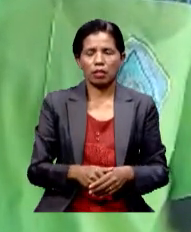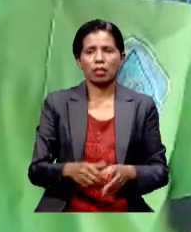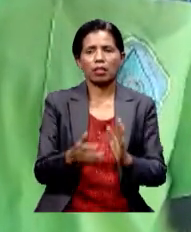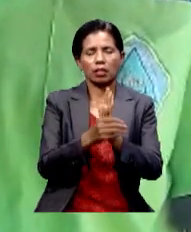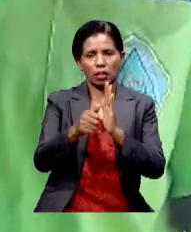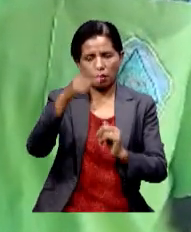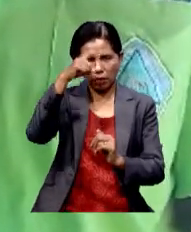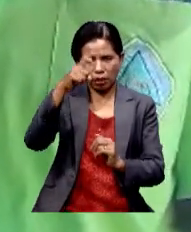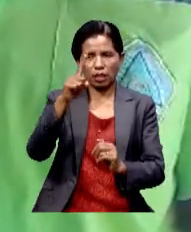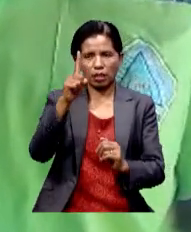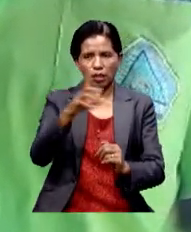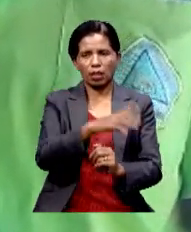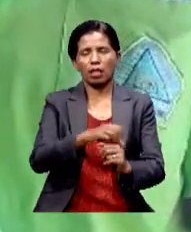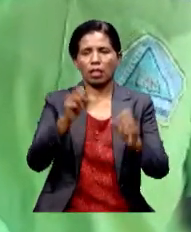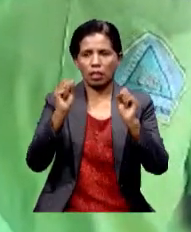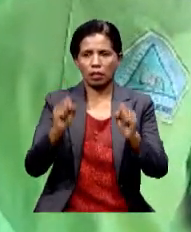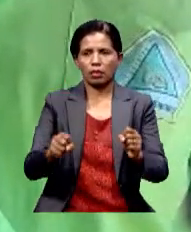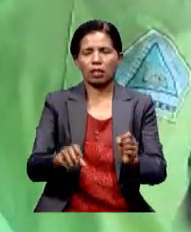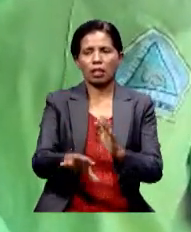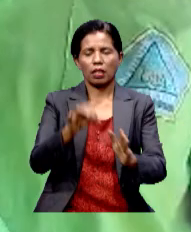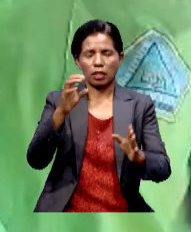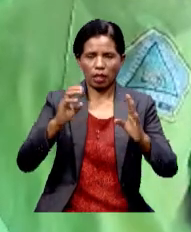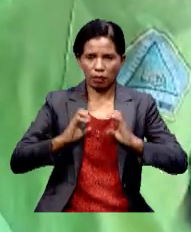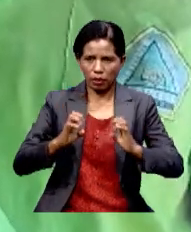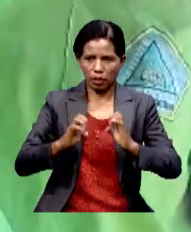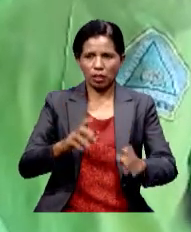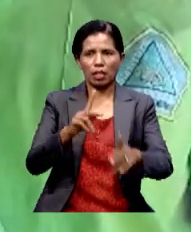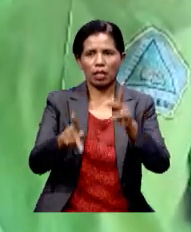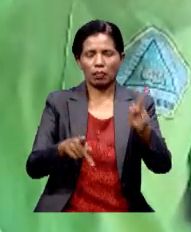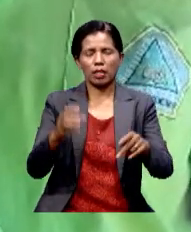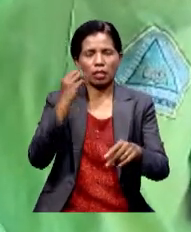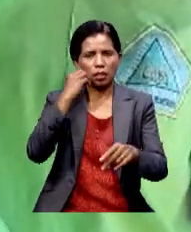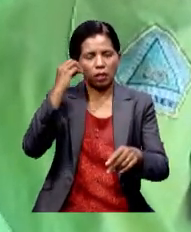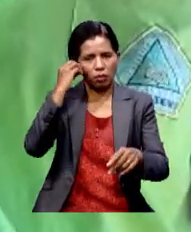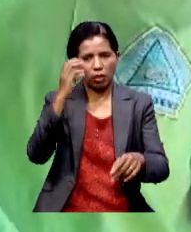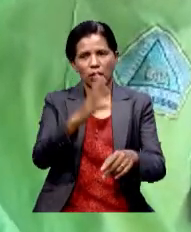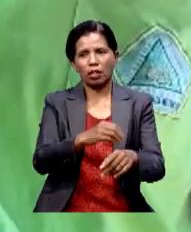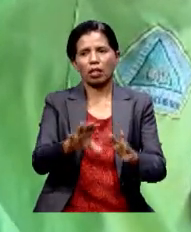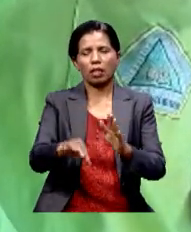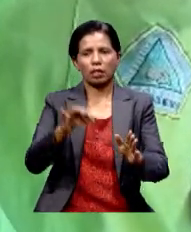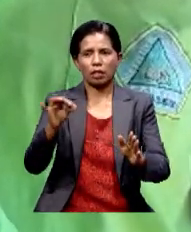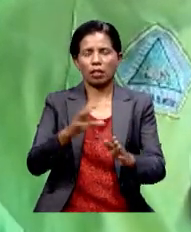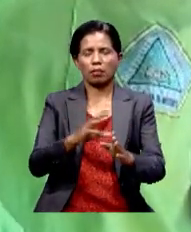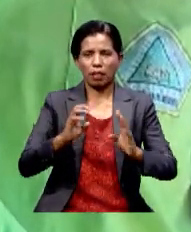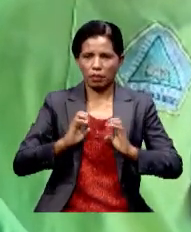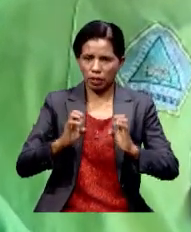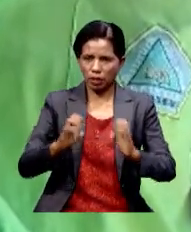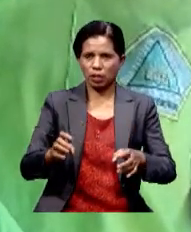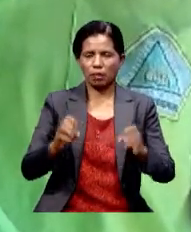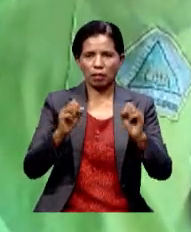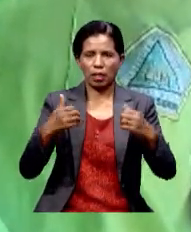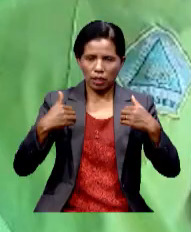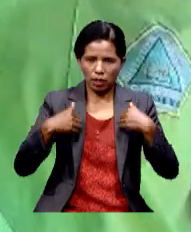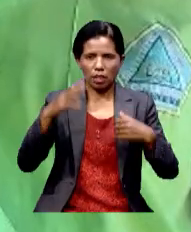ini kita badai ida atu beli sila kita emergency rumah kali komunitas di rumah kita insiden di emergency rumah sila beli ihan